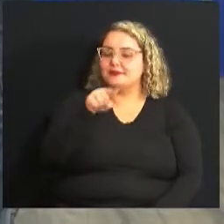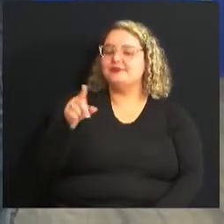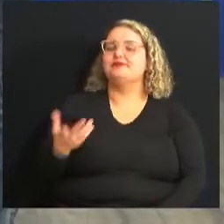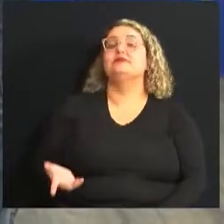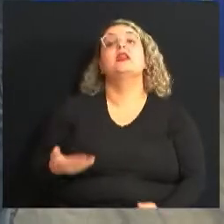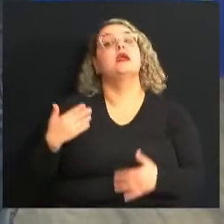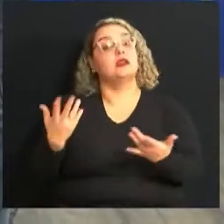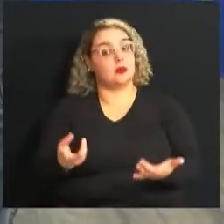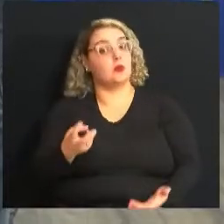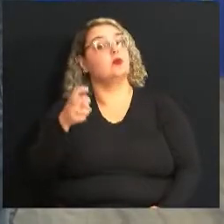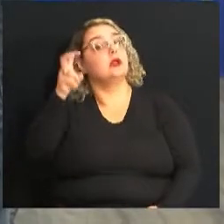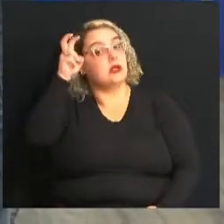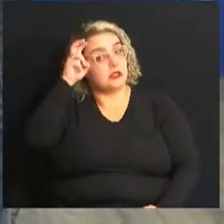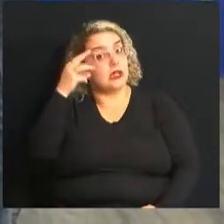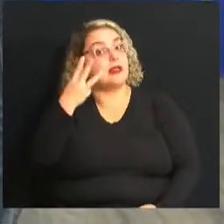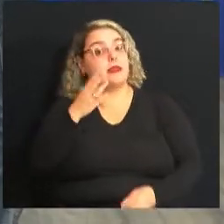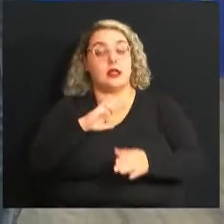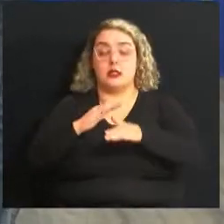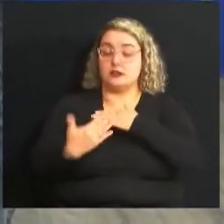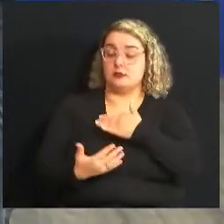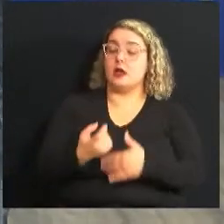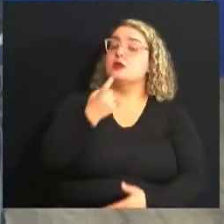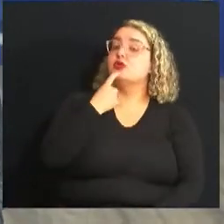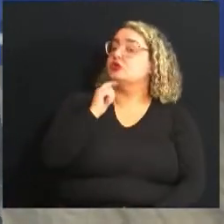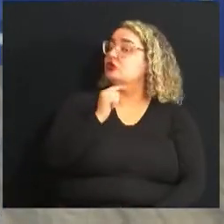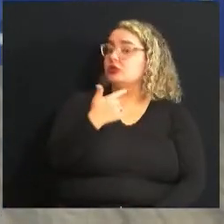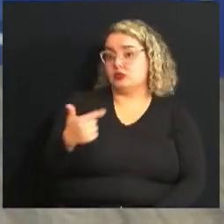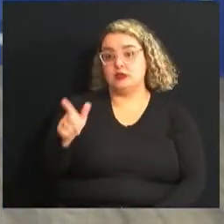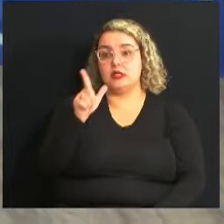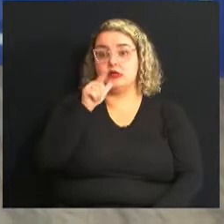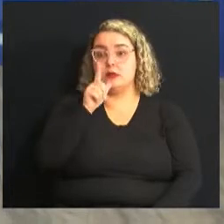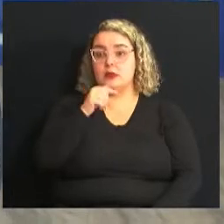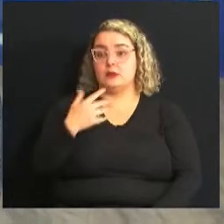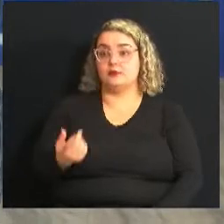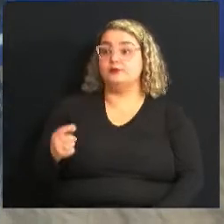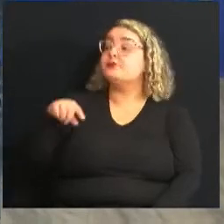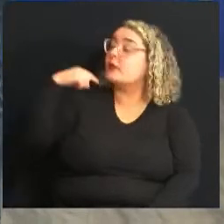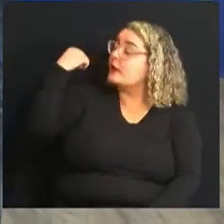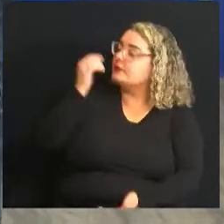3 bairros da cidade de Campinas vão ficar sem água. E Mirna